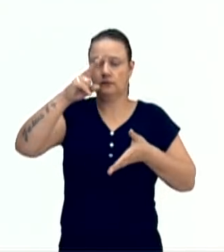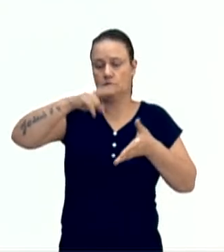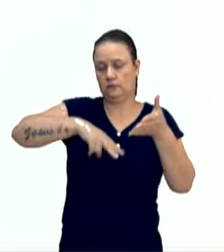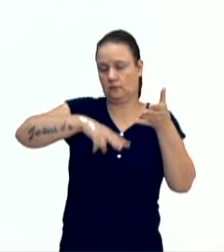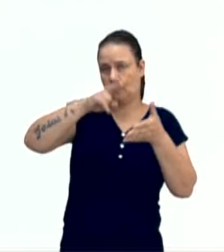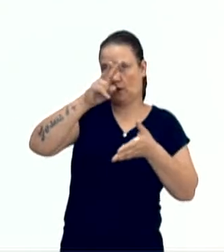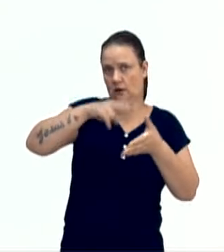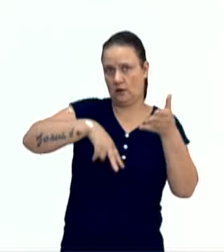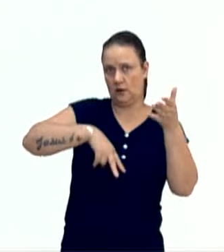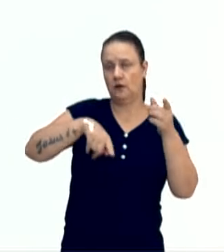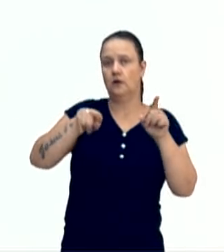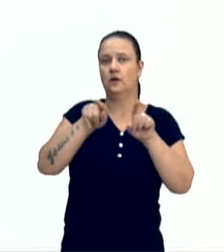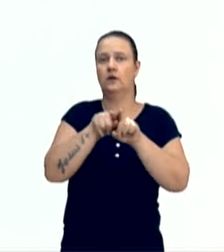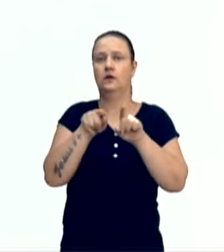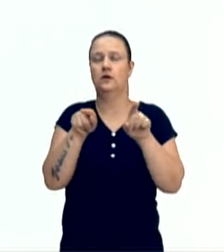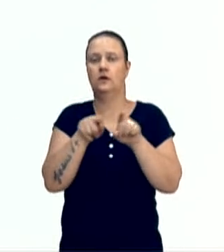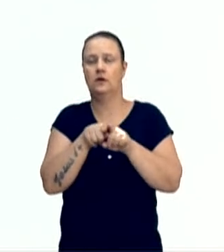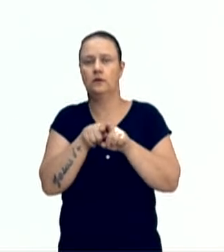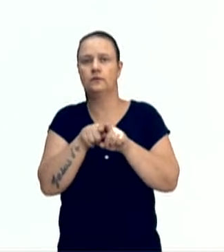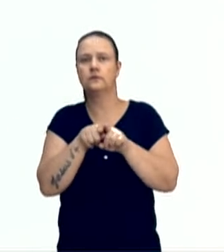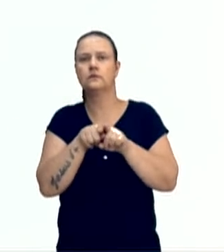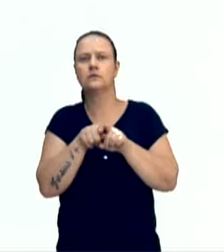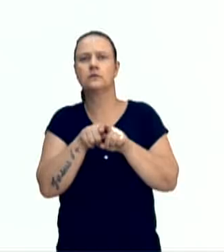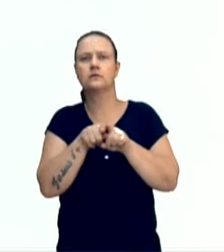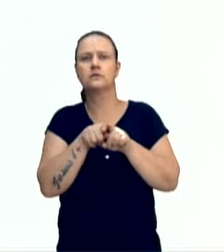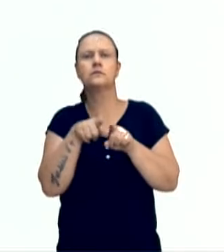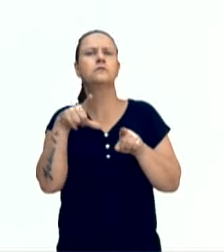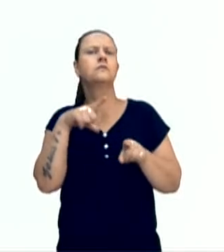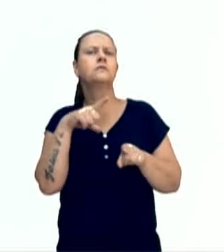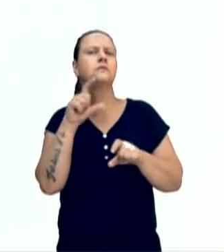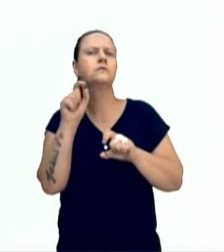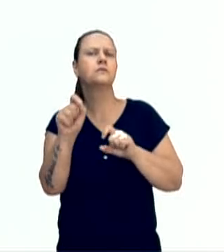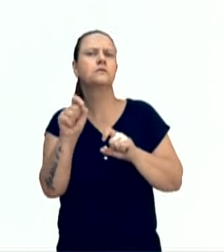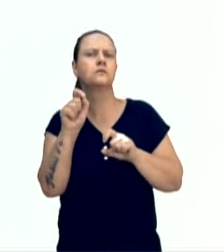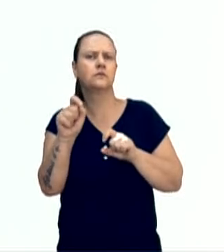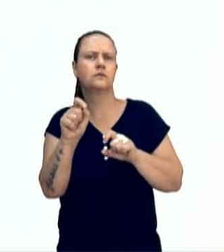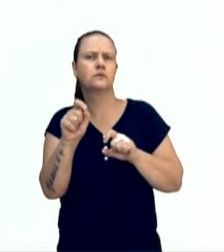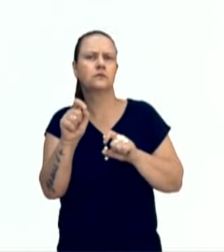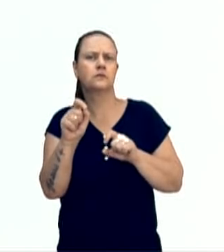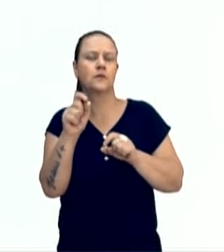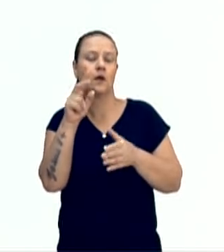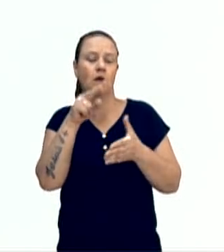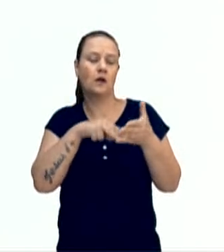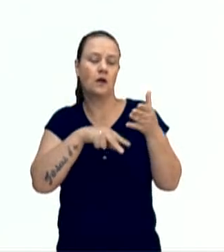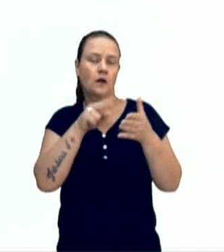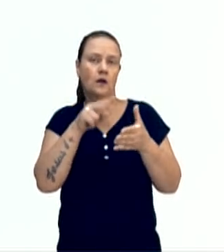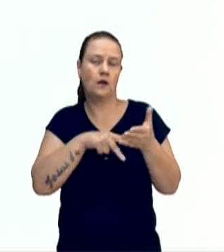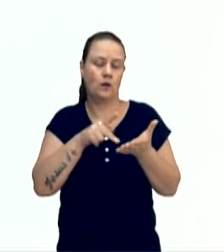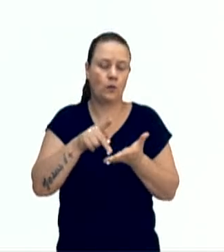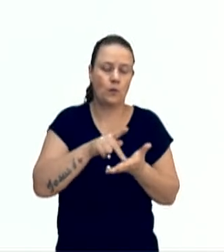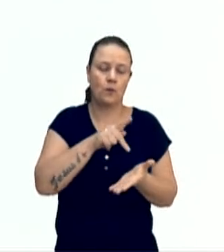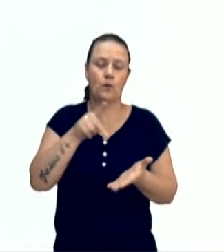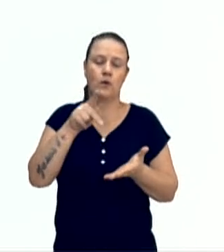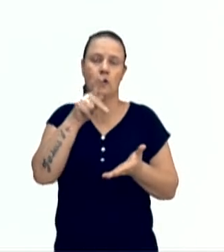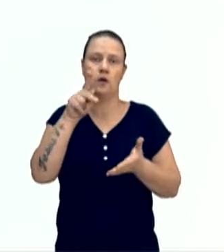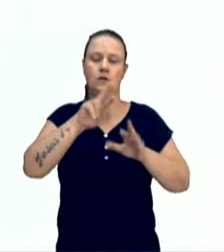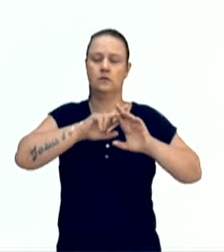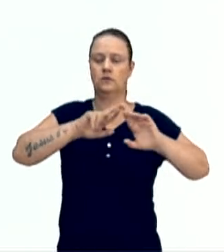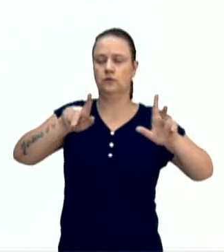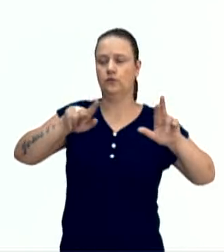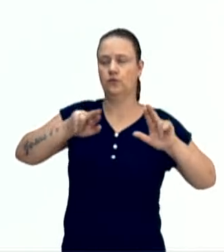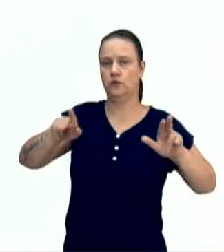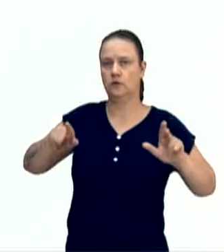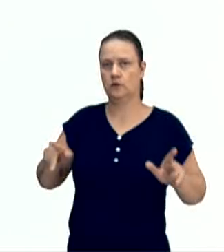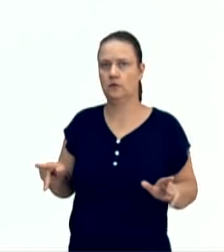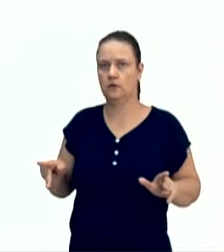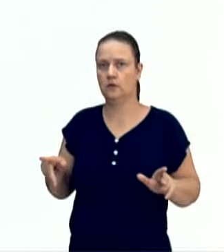leitura e também aqui ó, vai ter para vocês a leitura do poema Diversidade. Tem